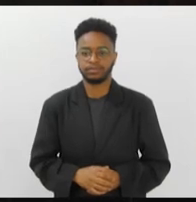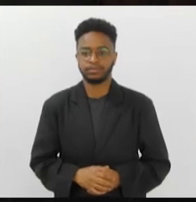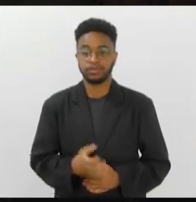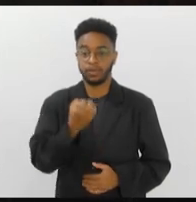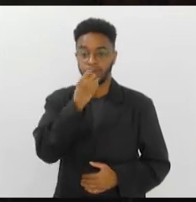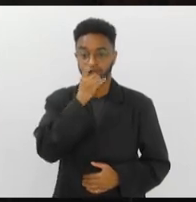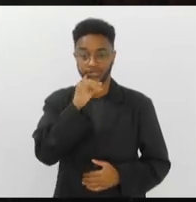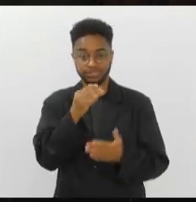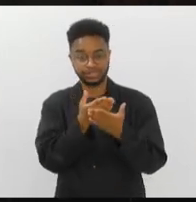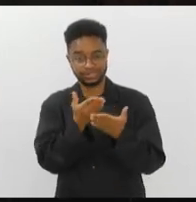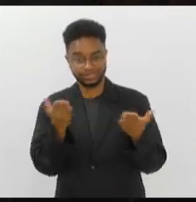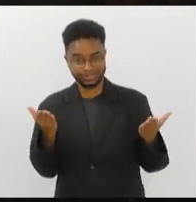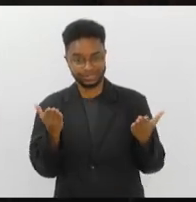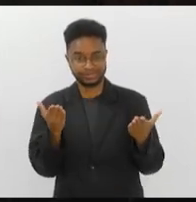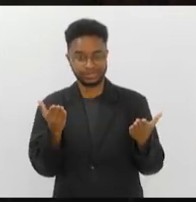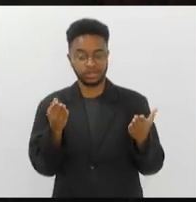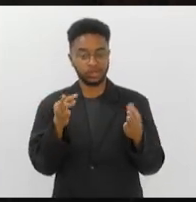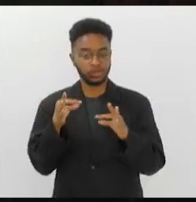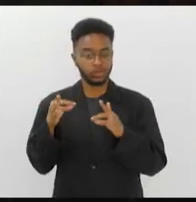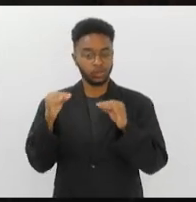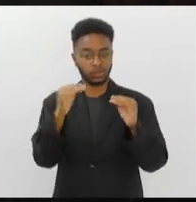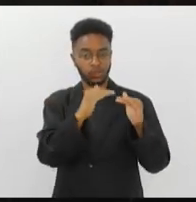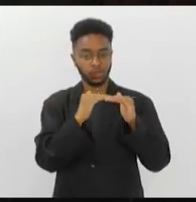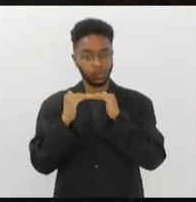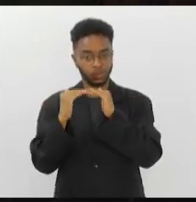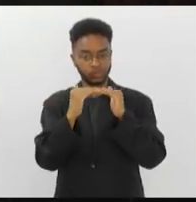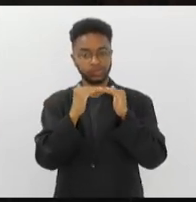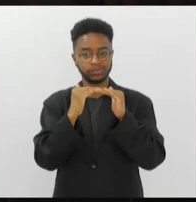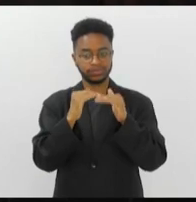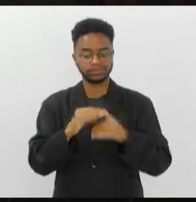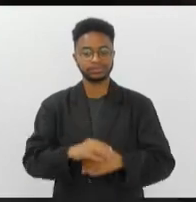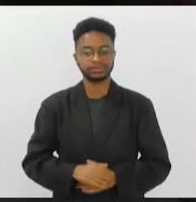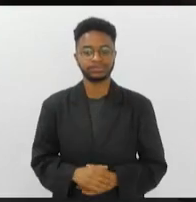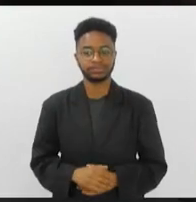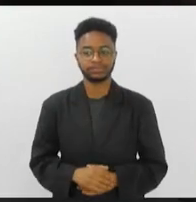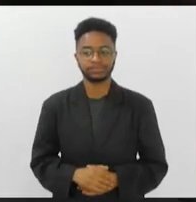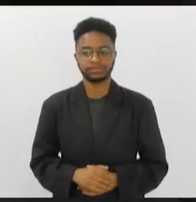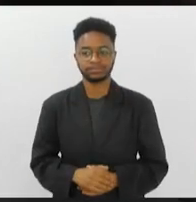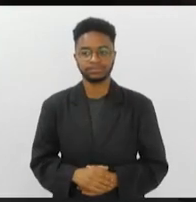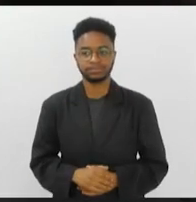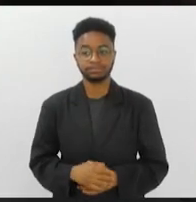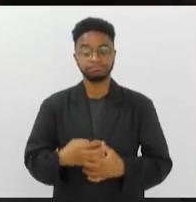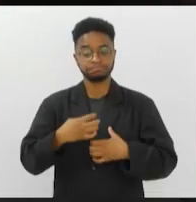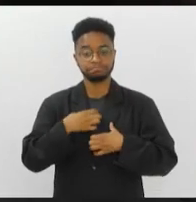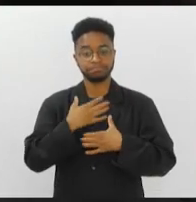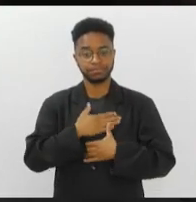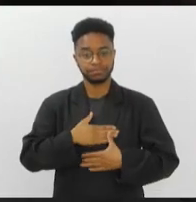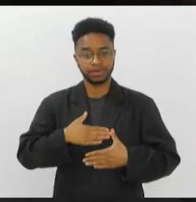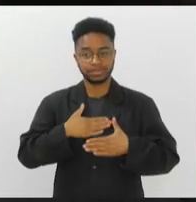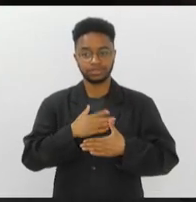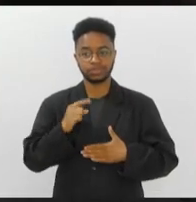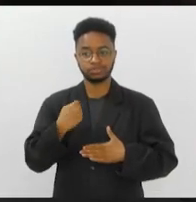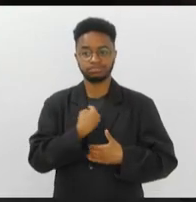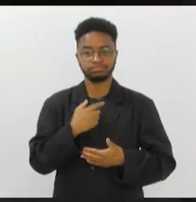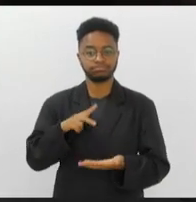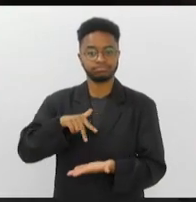Bom dia a todos, todas, todos. É um prazer imenso nós estarmos